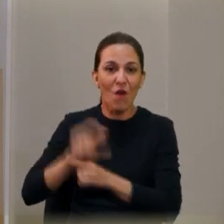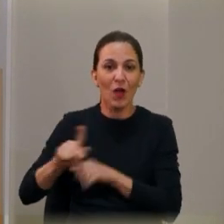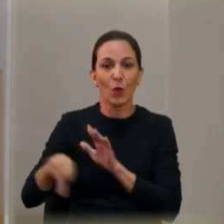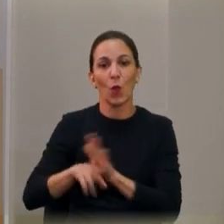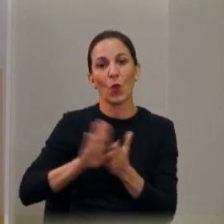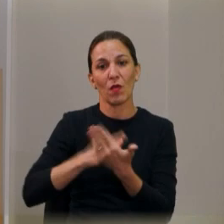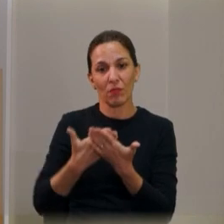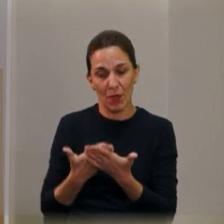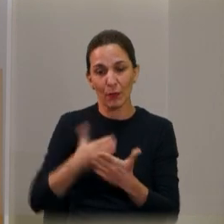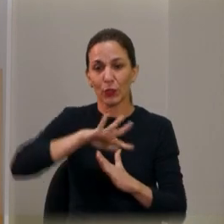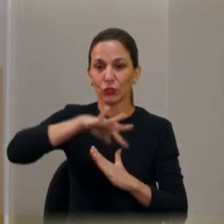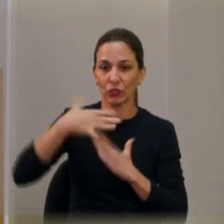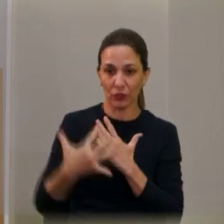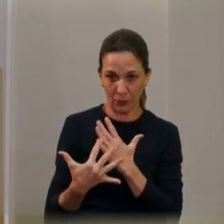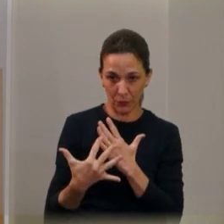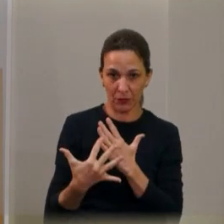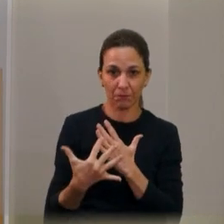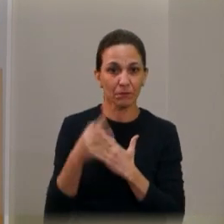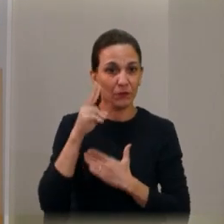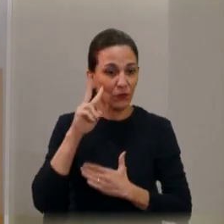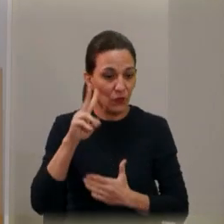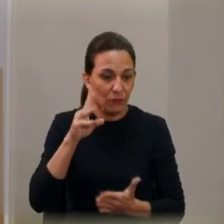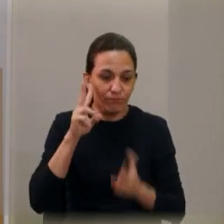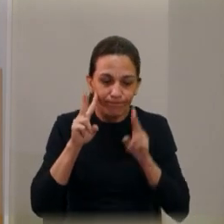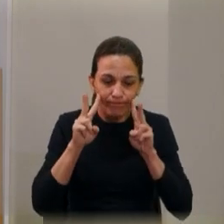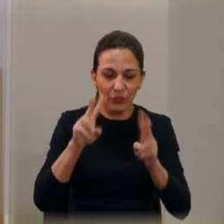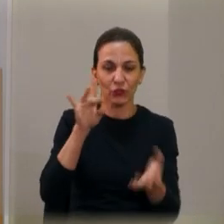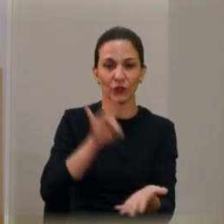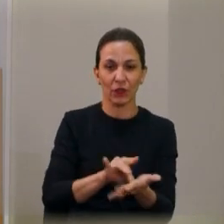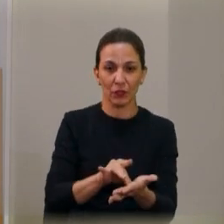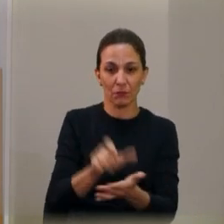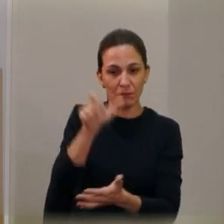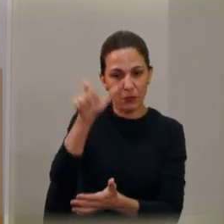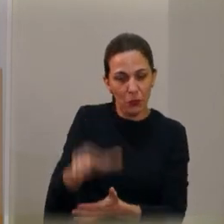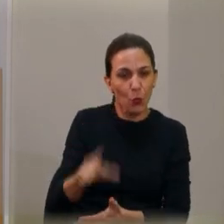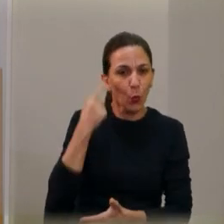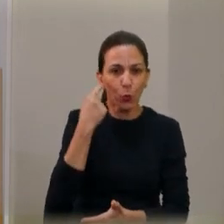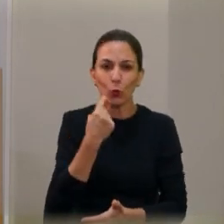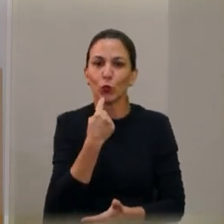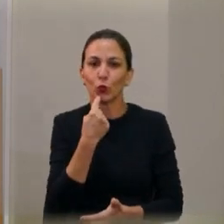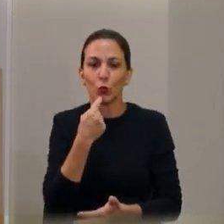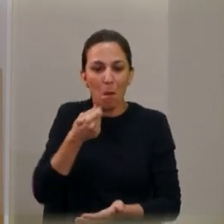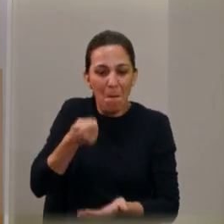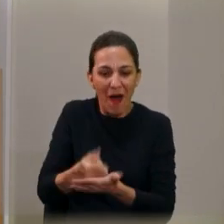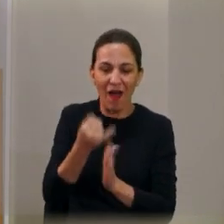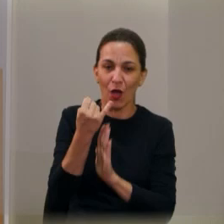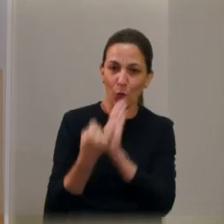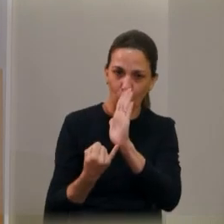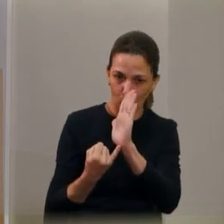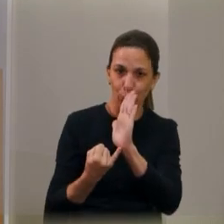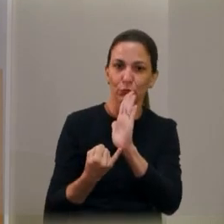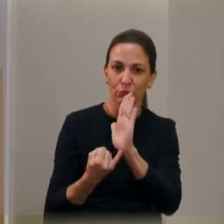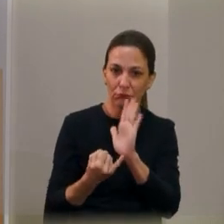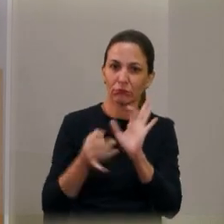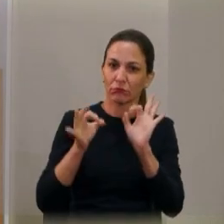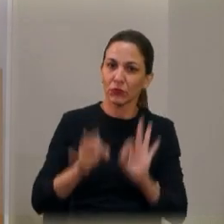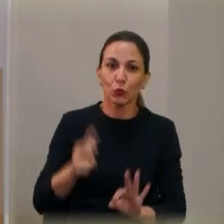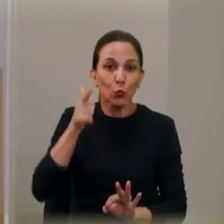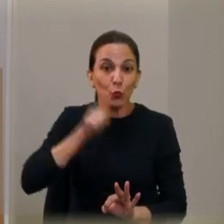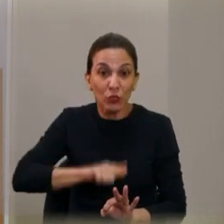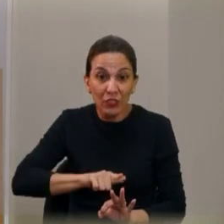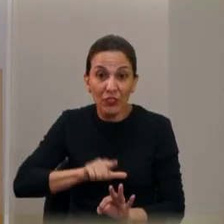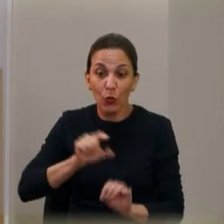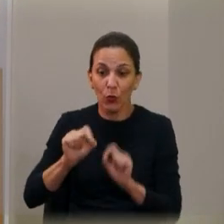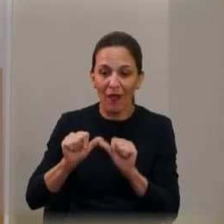de libras porque a gente viu um caso concreto aquele cidadão contribuinte que paga seus impostos não